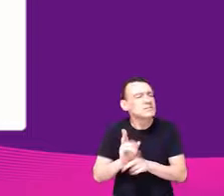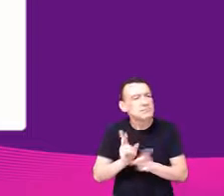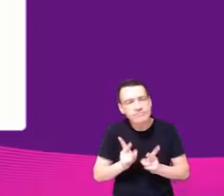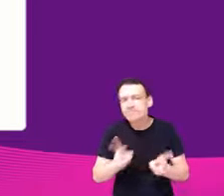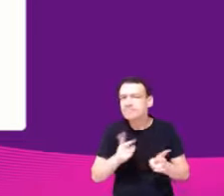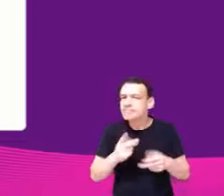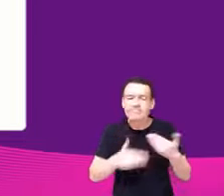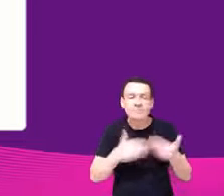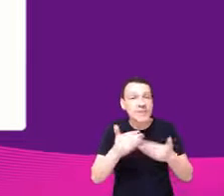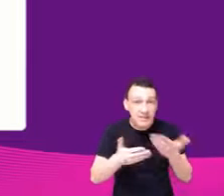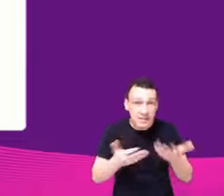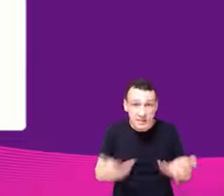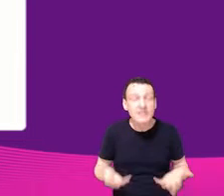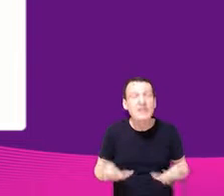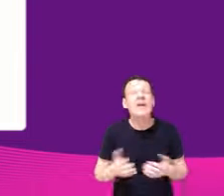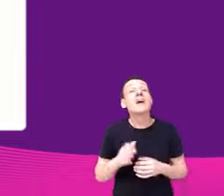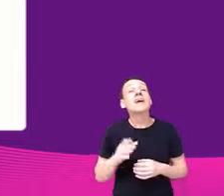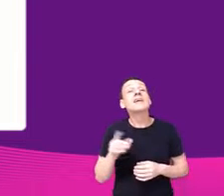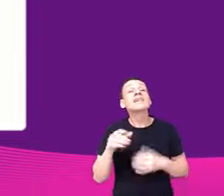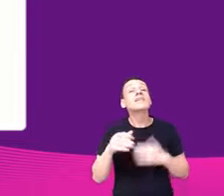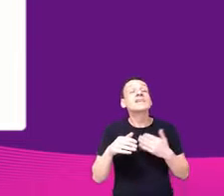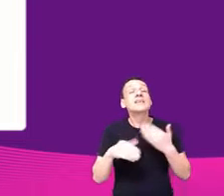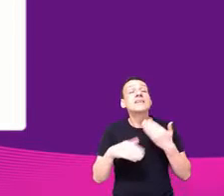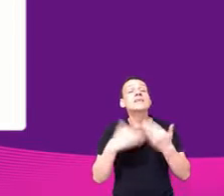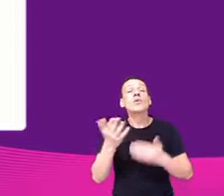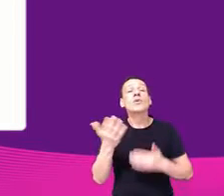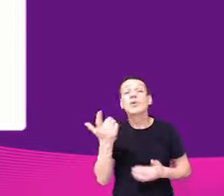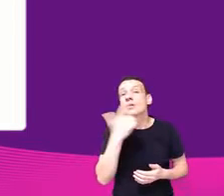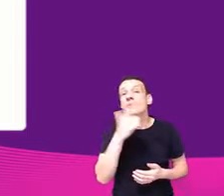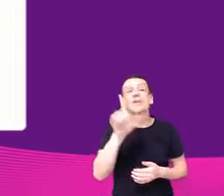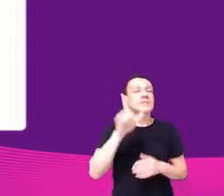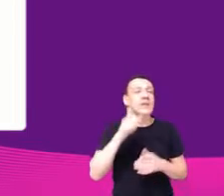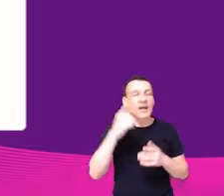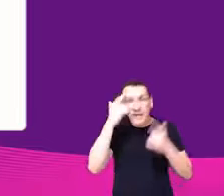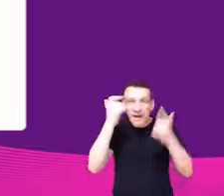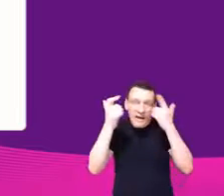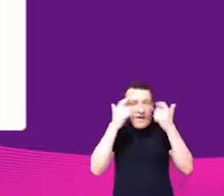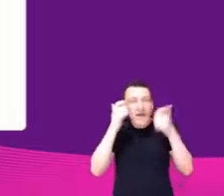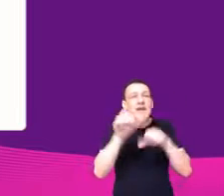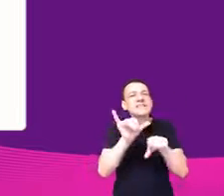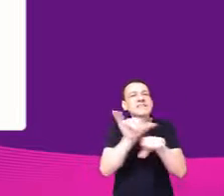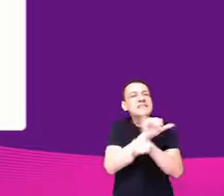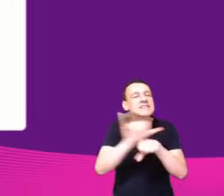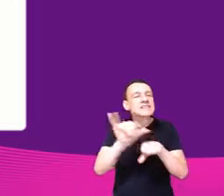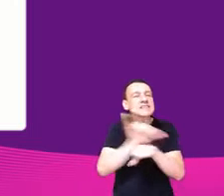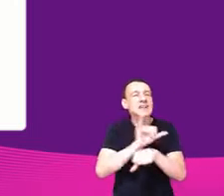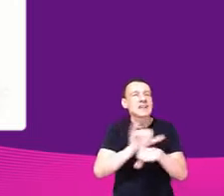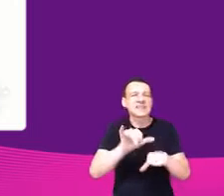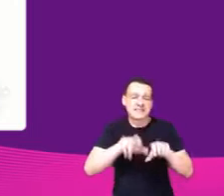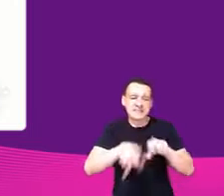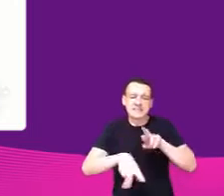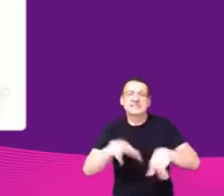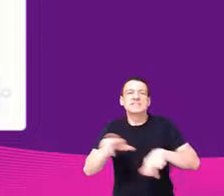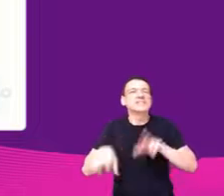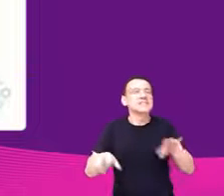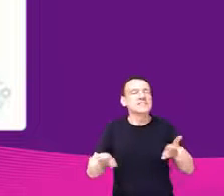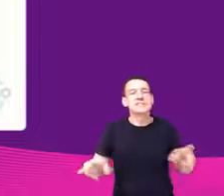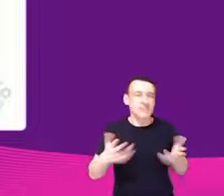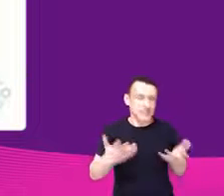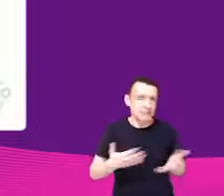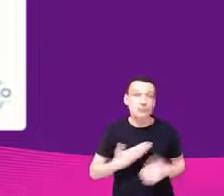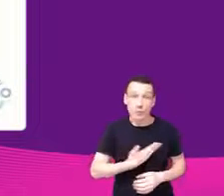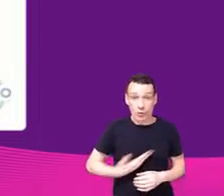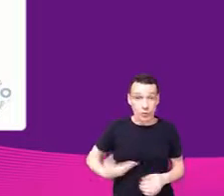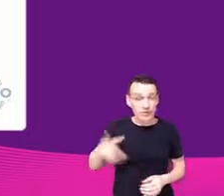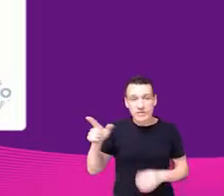a evolução de estratégias de saúde pública para que isso evolui para ser cada